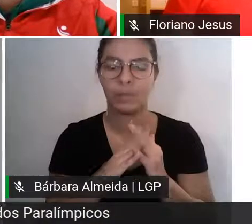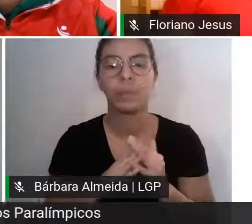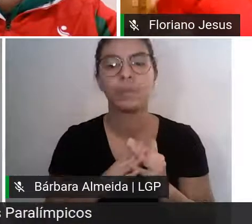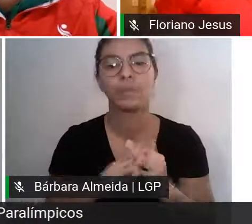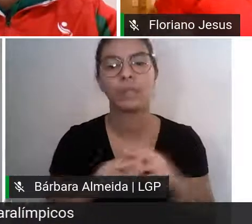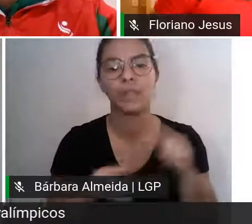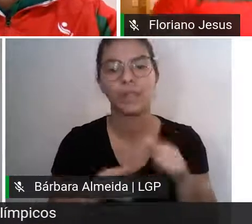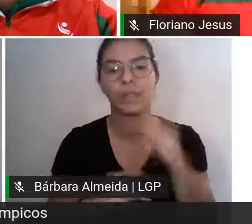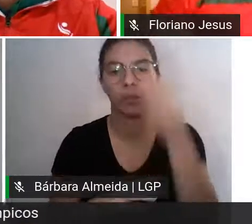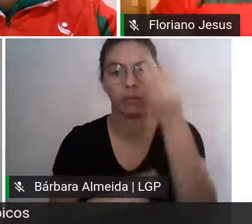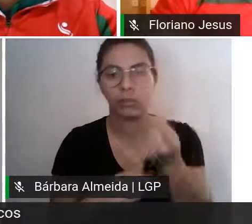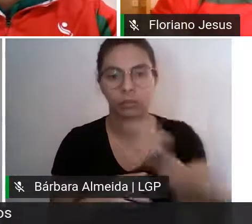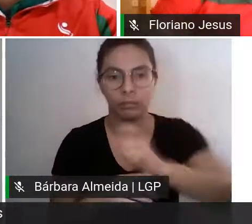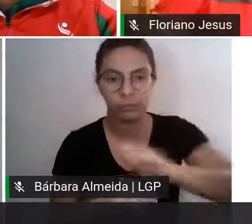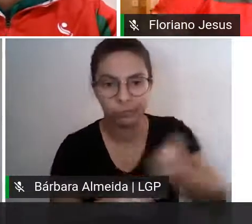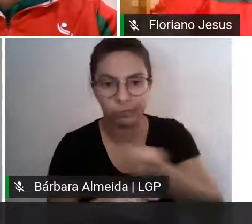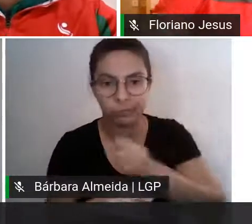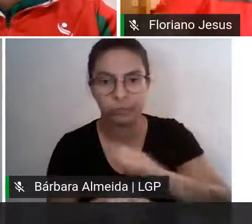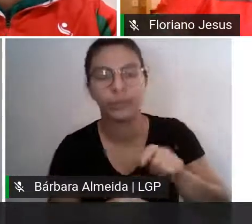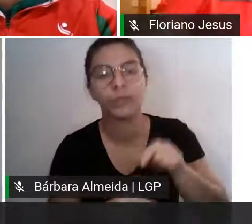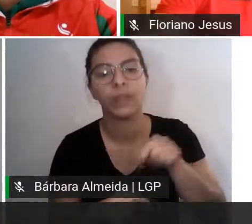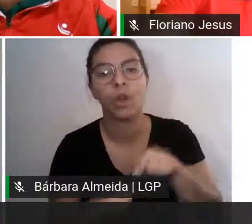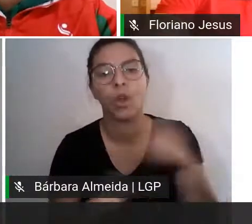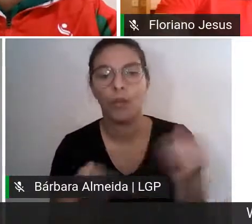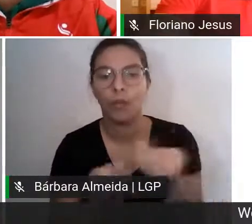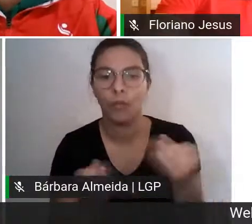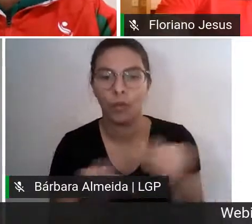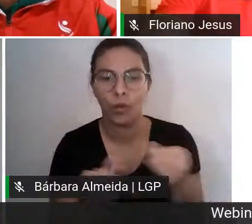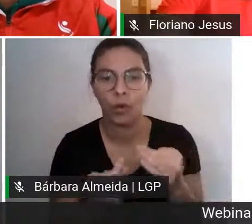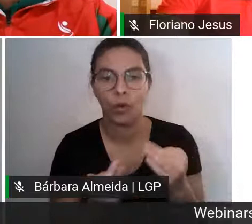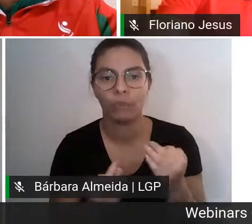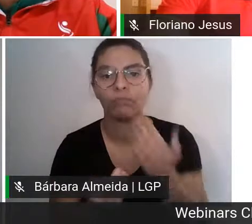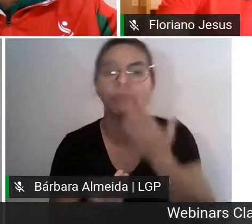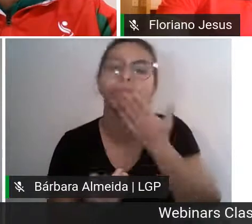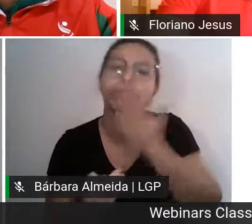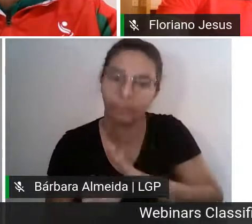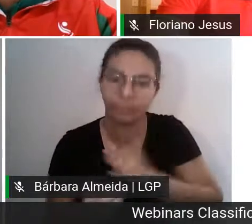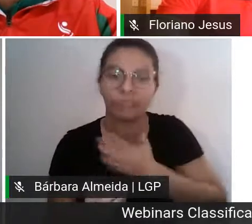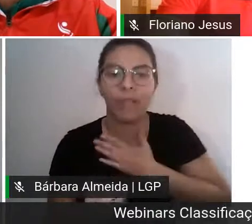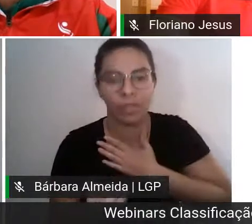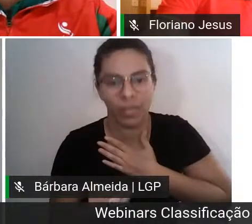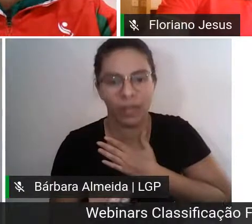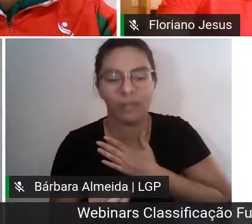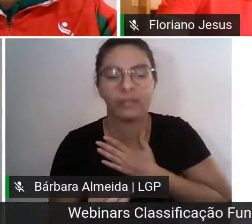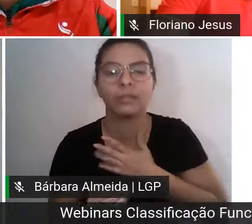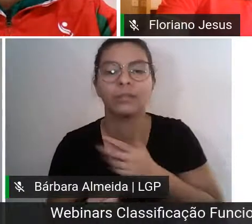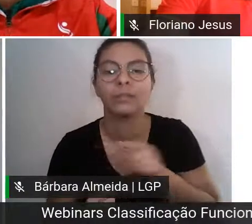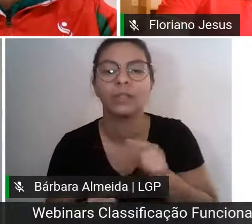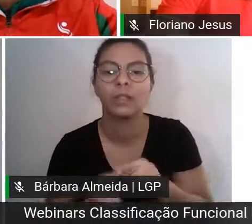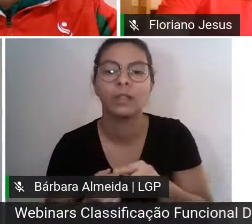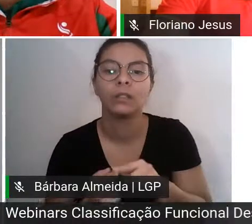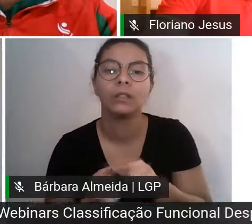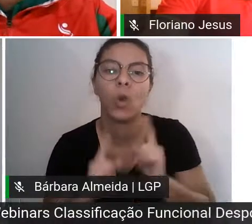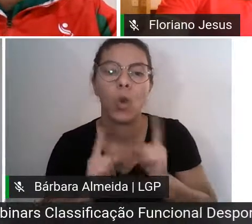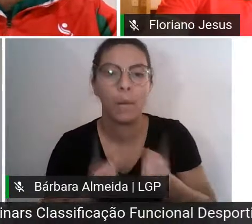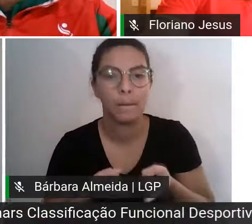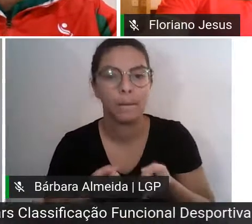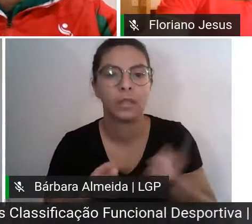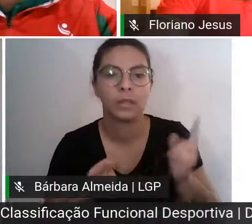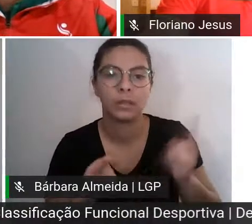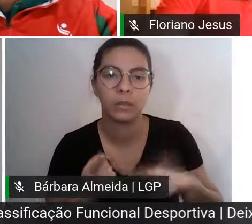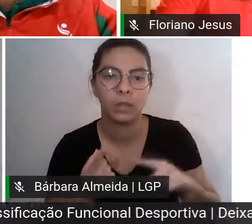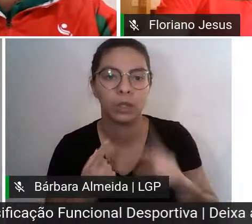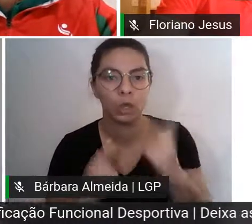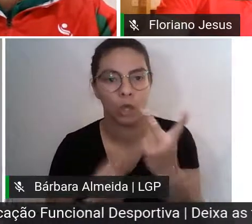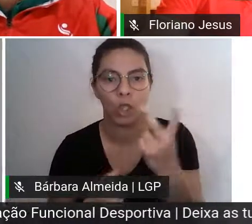do para-badminton. Tivemos a felicidade de podermos começar com dois atletas a ser